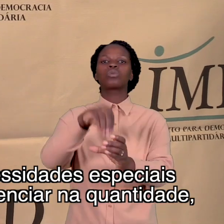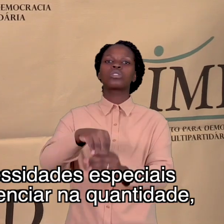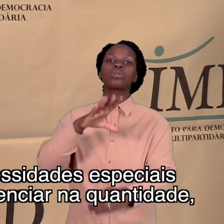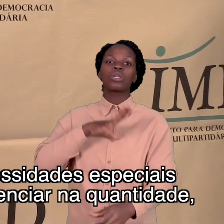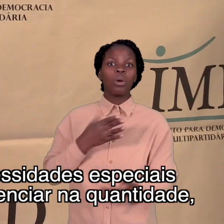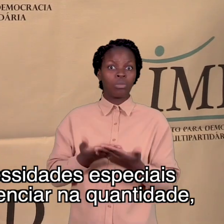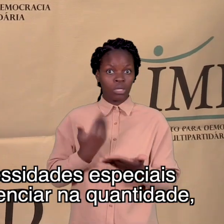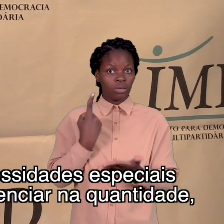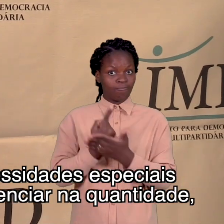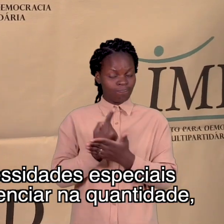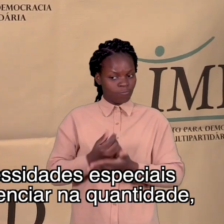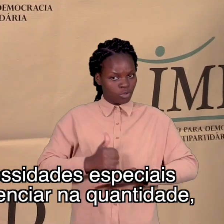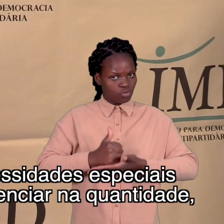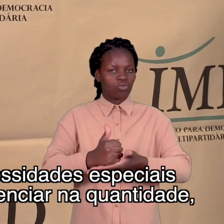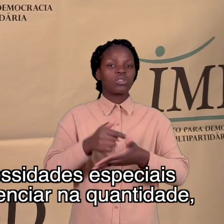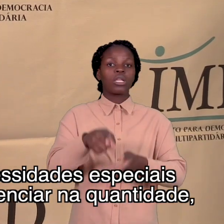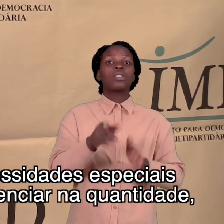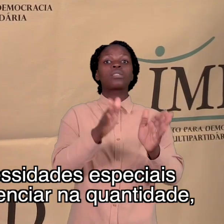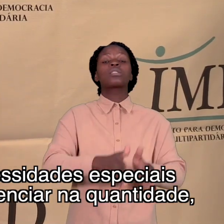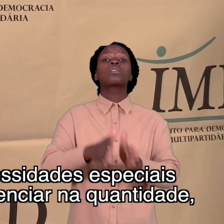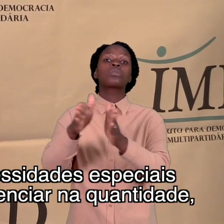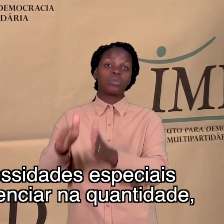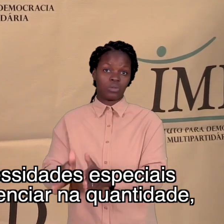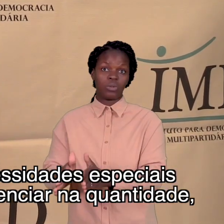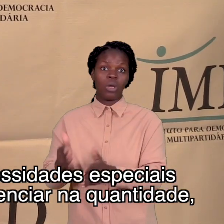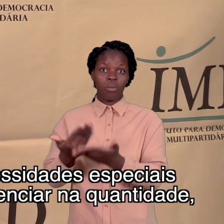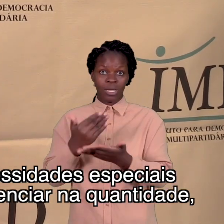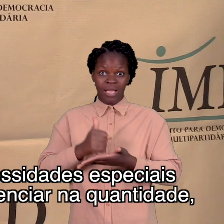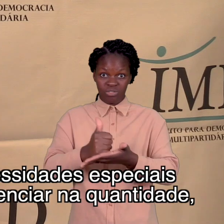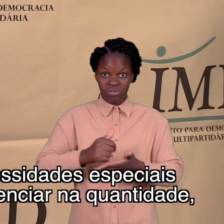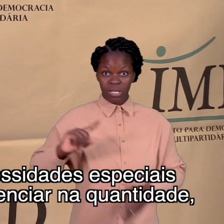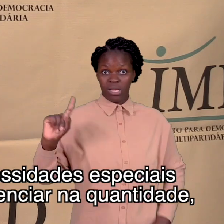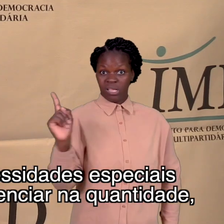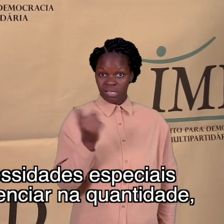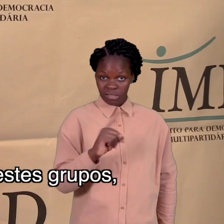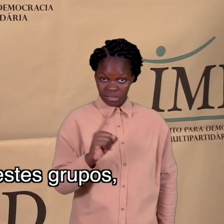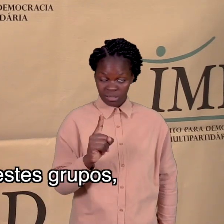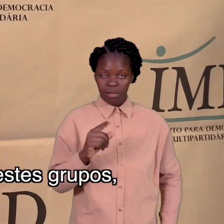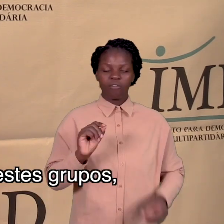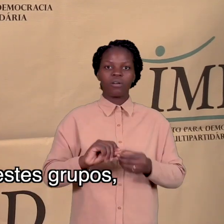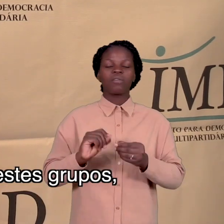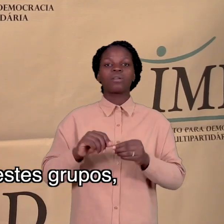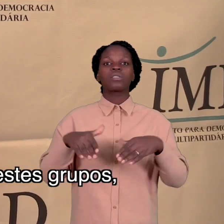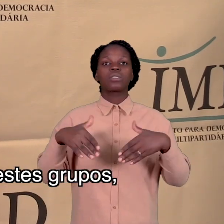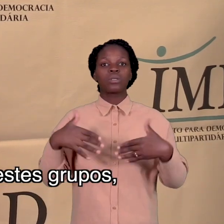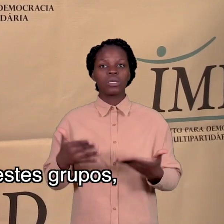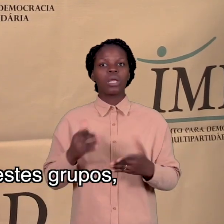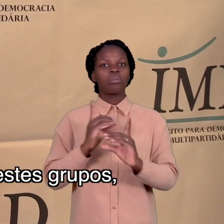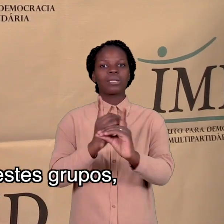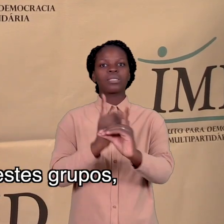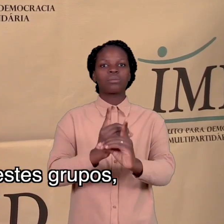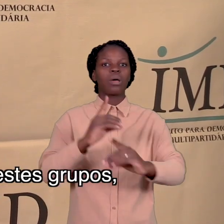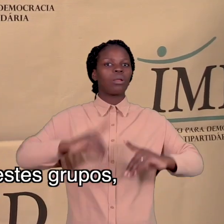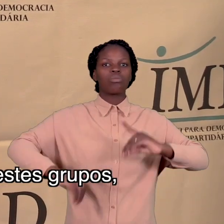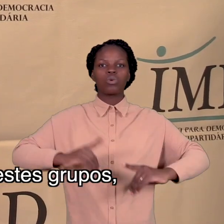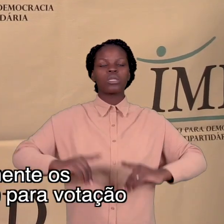especiais que devem ser acauteladas sob o risco de influenciar na quantidade e na qualidade da participação